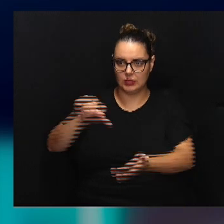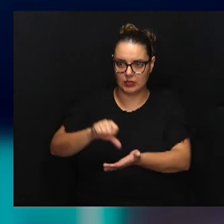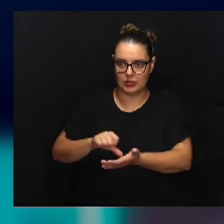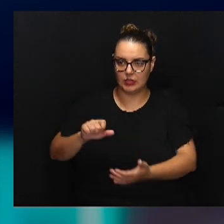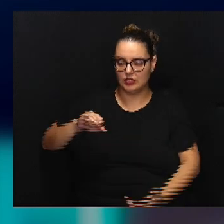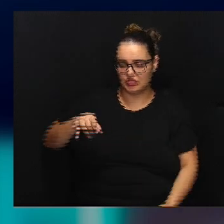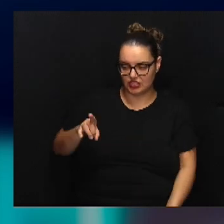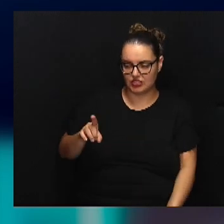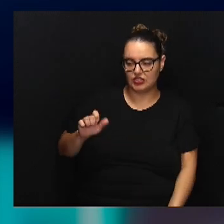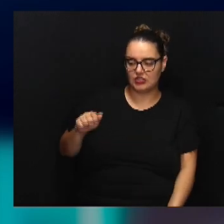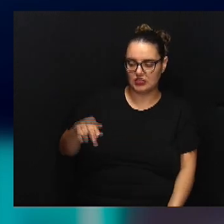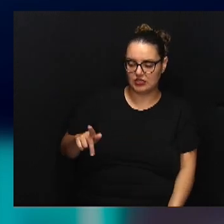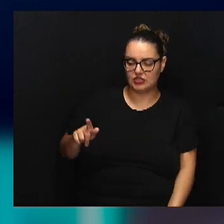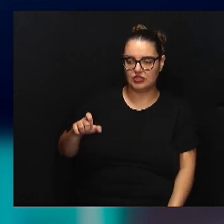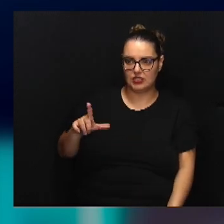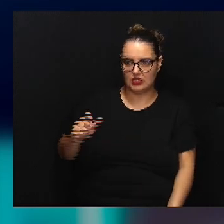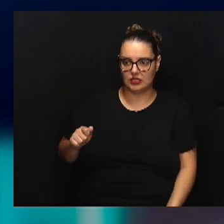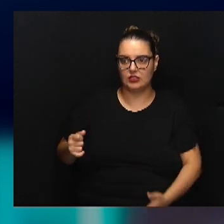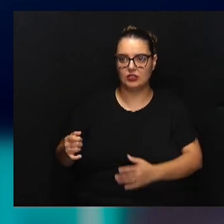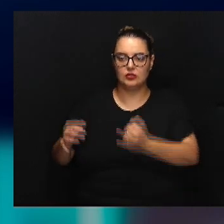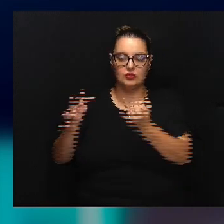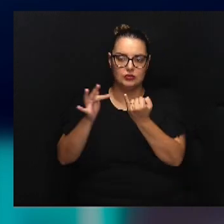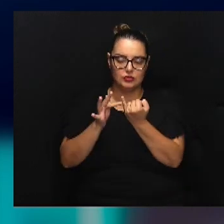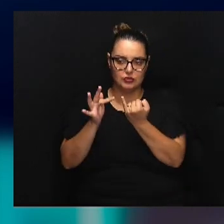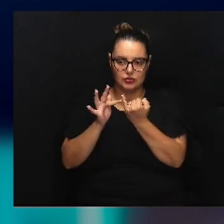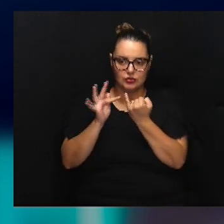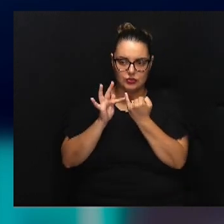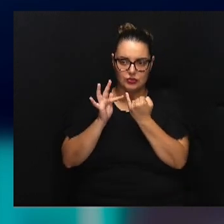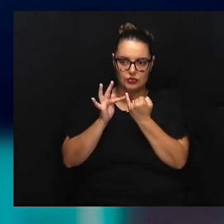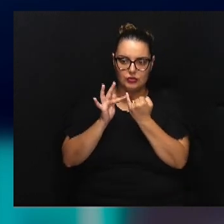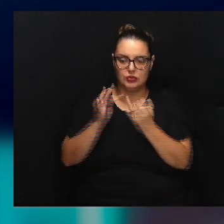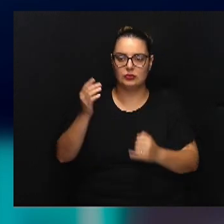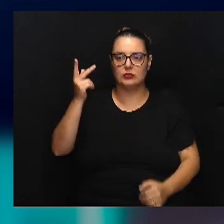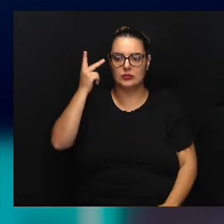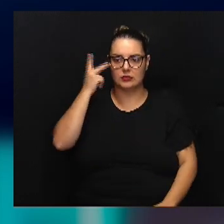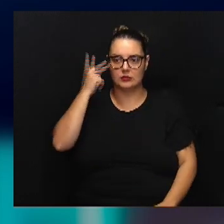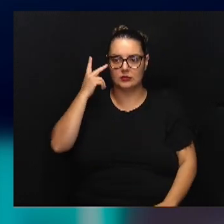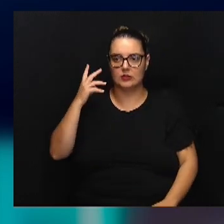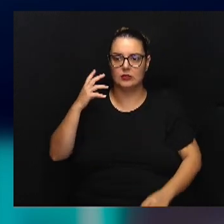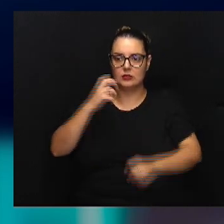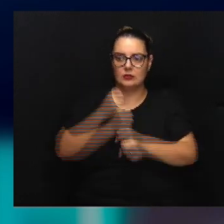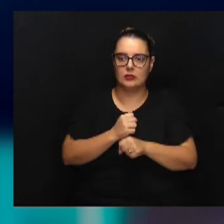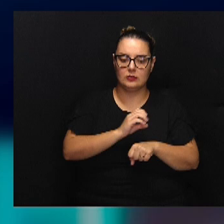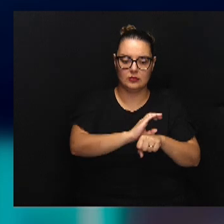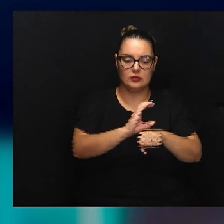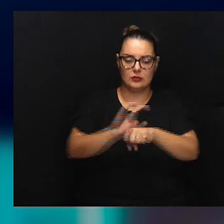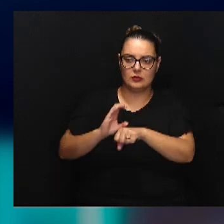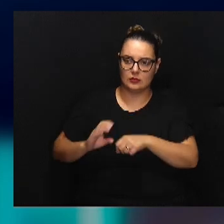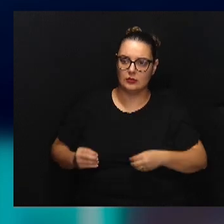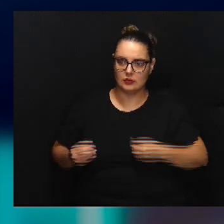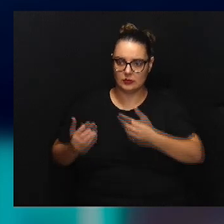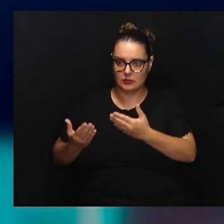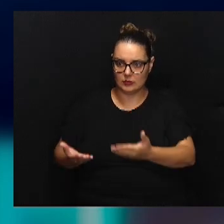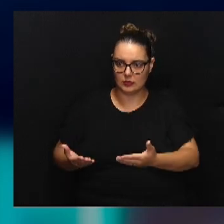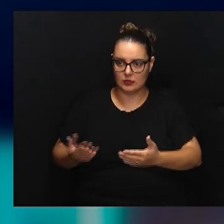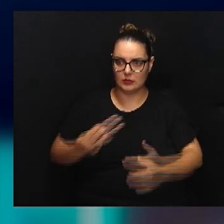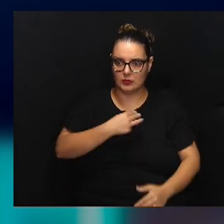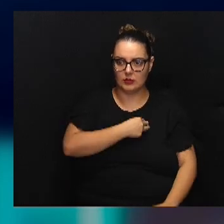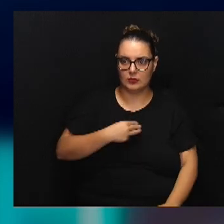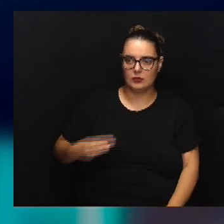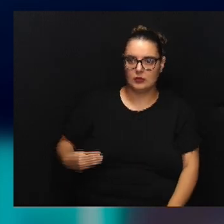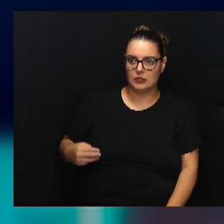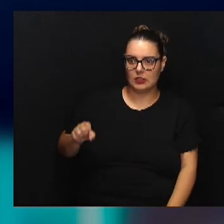Ângela, do Instituto Federal de São Paulo, e um conjunto de cursinhos entregaram em mãos, né, ao ministro Camilo